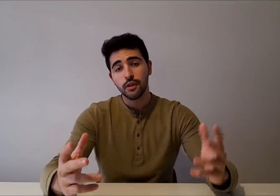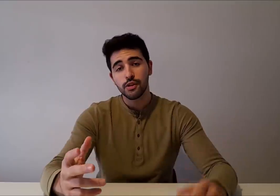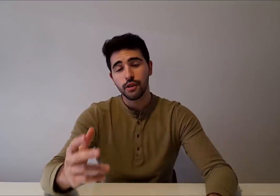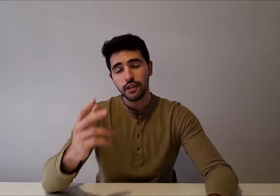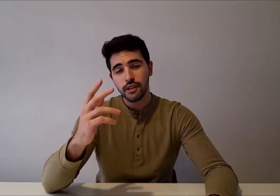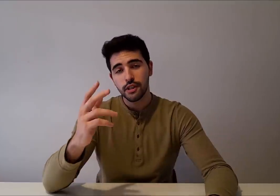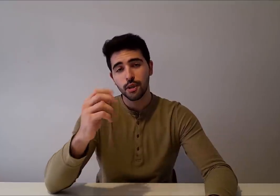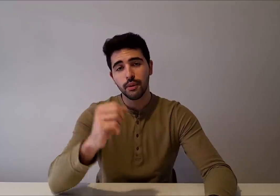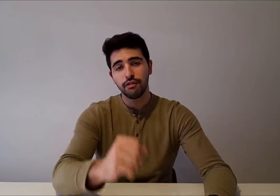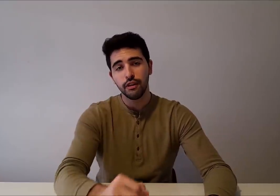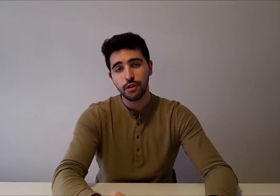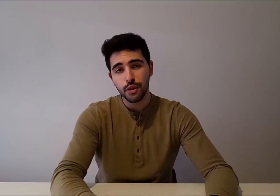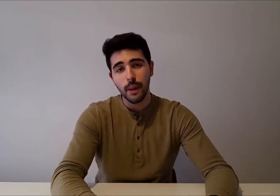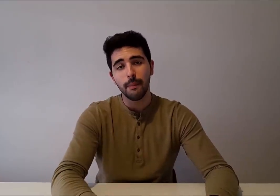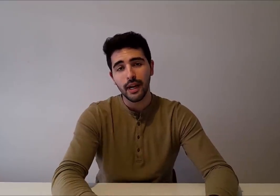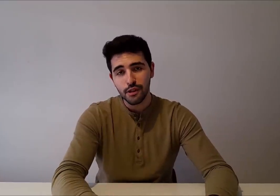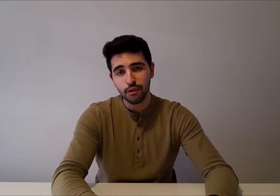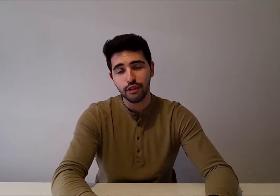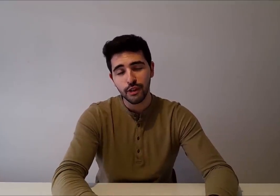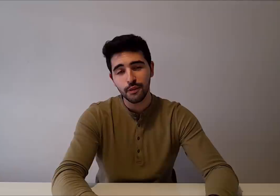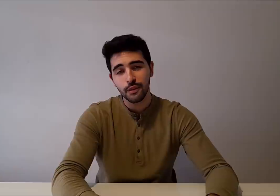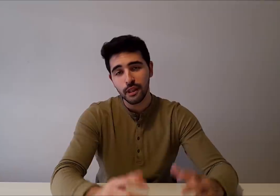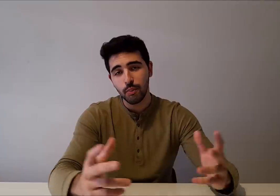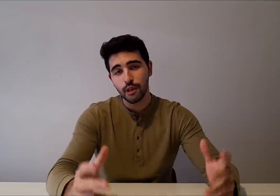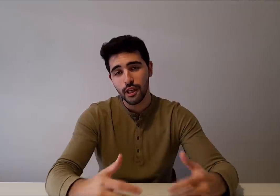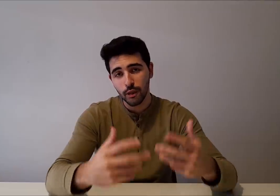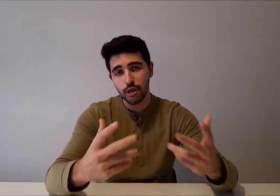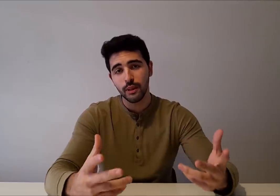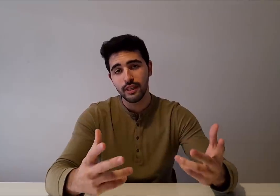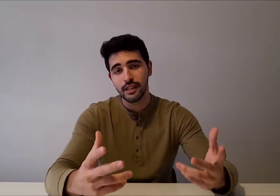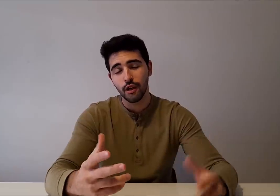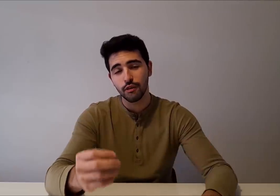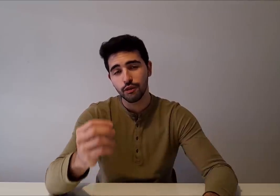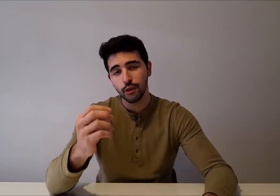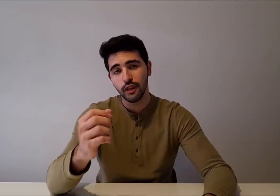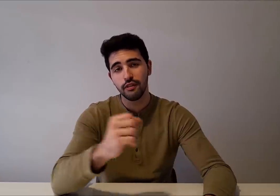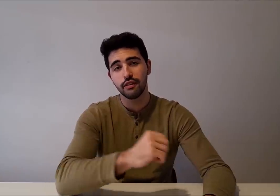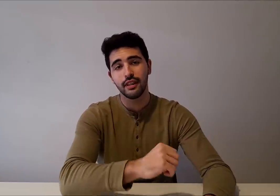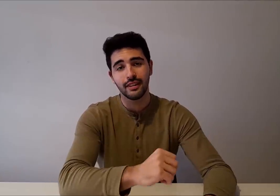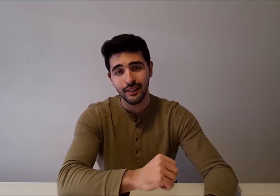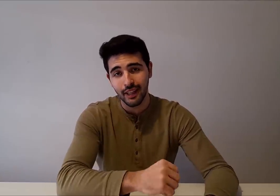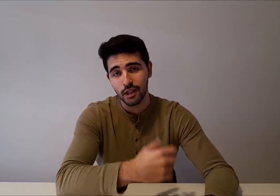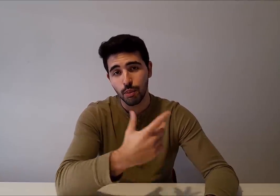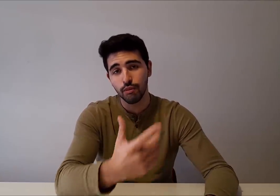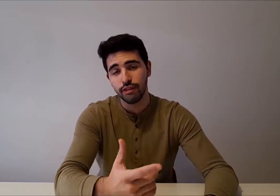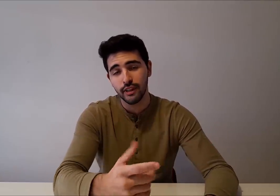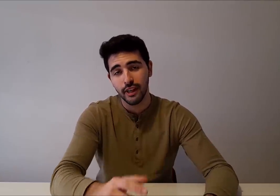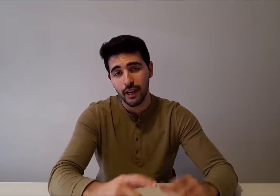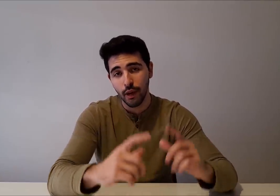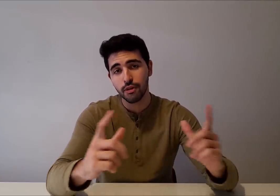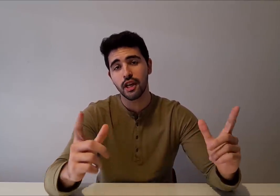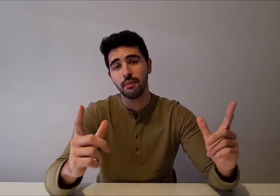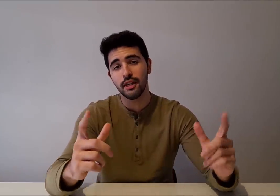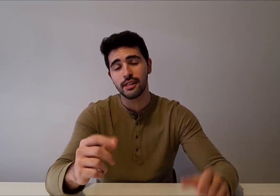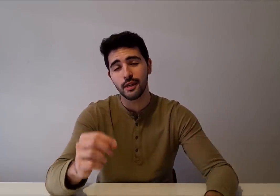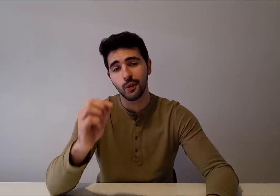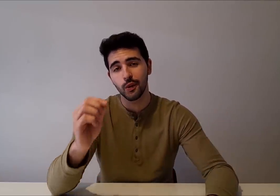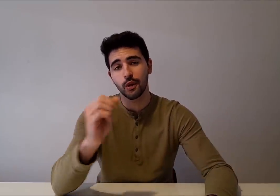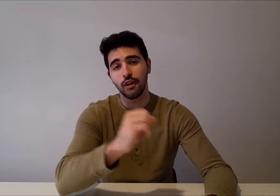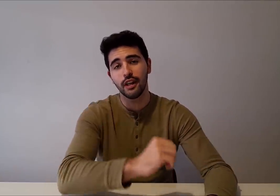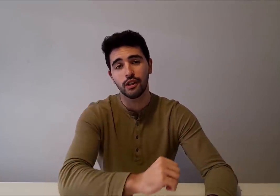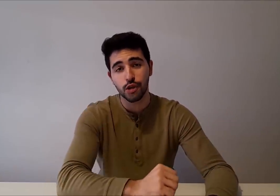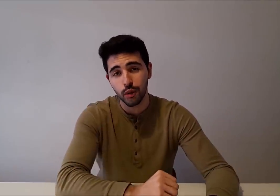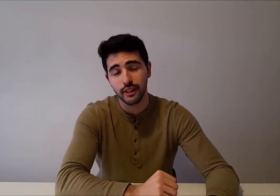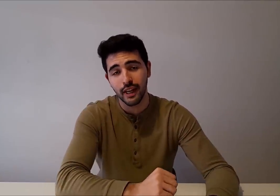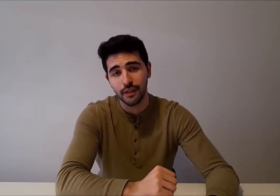calorosas saudações sejam bem-vindos a mais um vídeo e depois de em 2019 o livro ter tentado promover a não discriminação